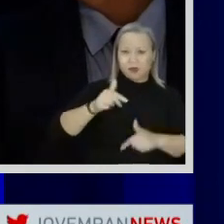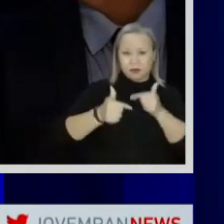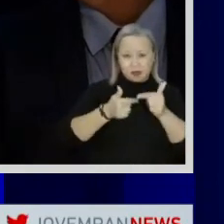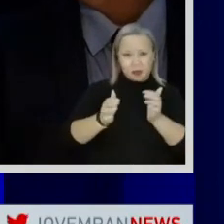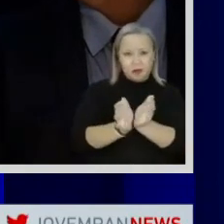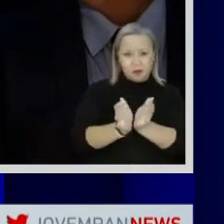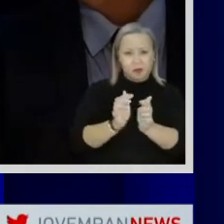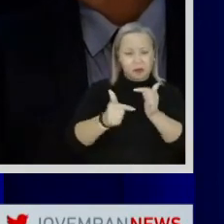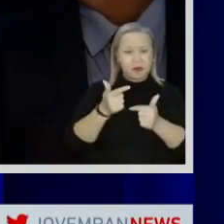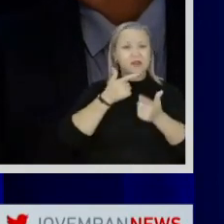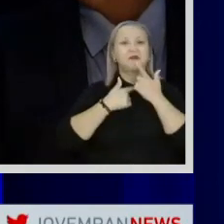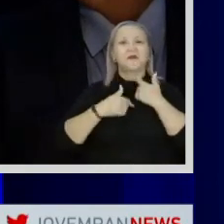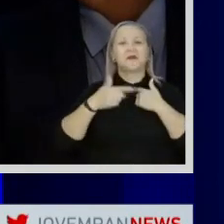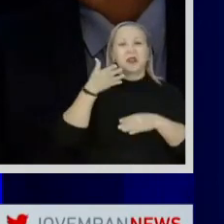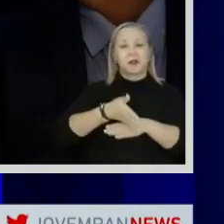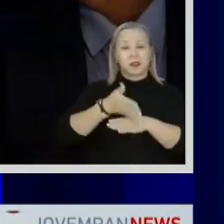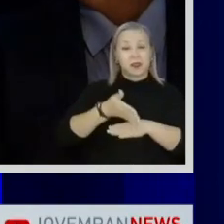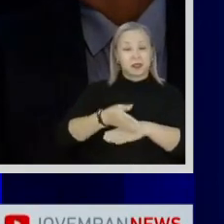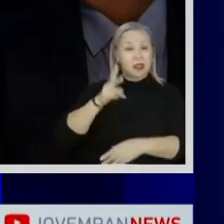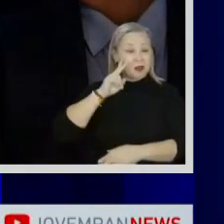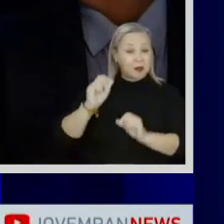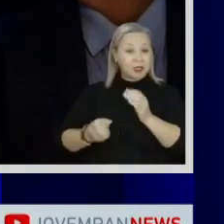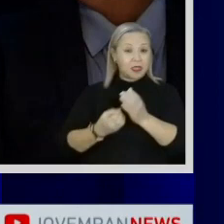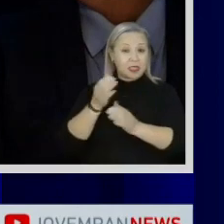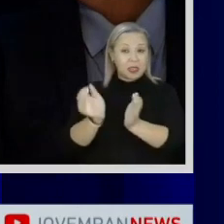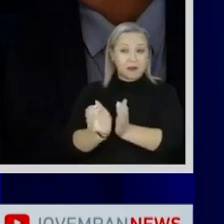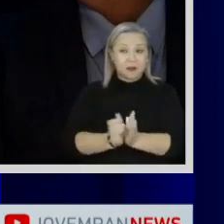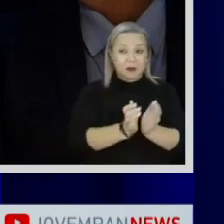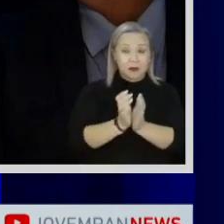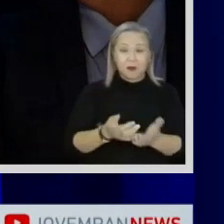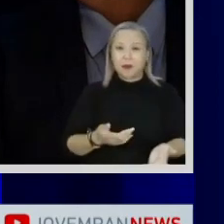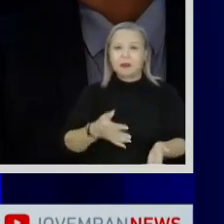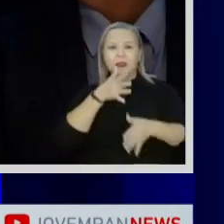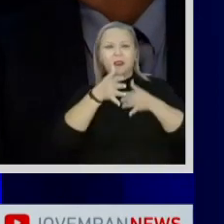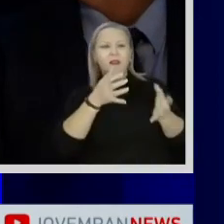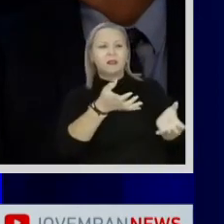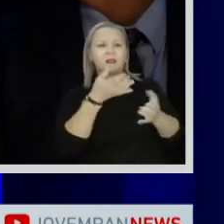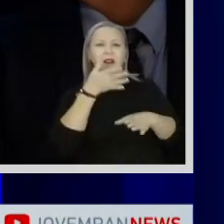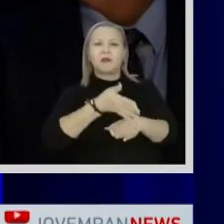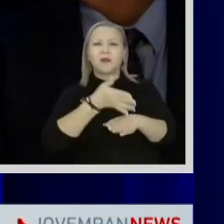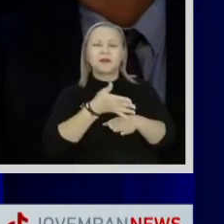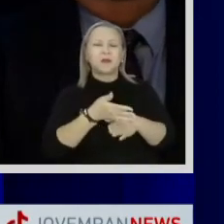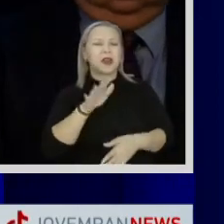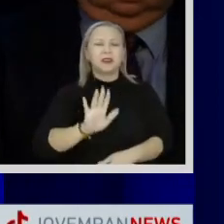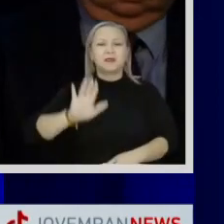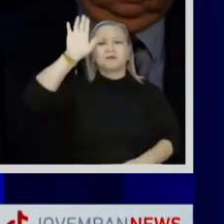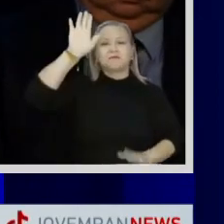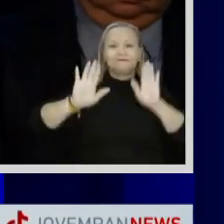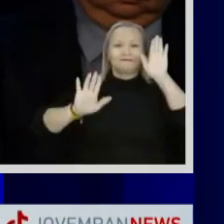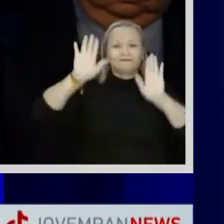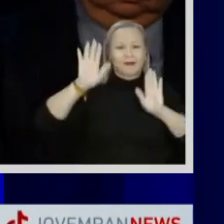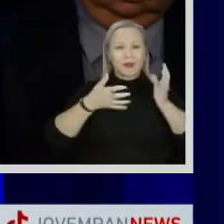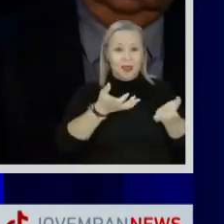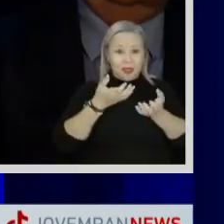enfim. Mas o que é interessante de falar, assumindo essa prerrogativa de que a democracia é a fala de todos, né? A representação